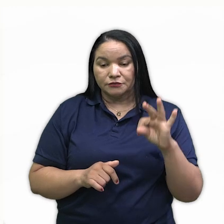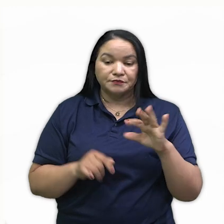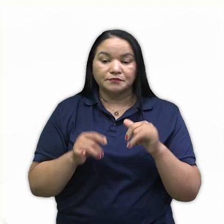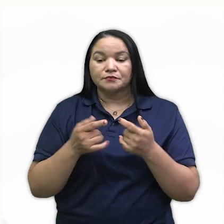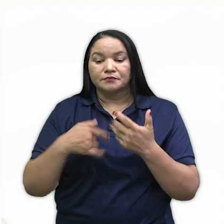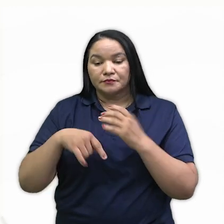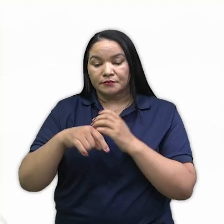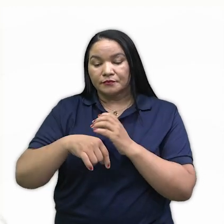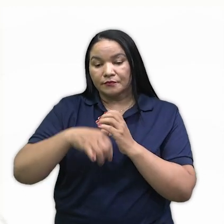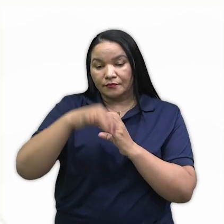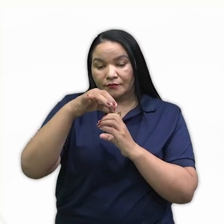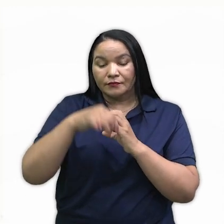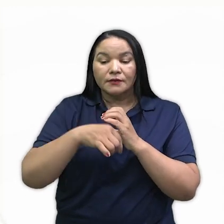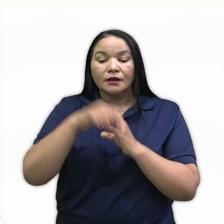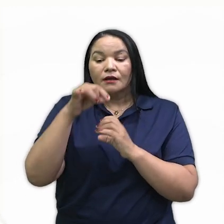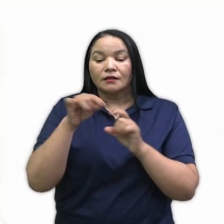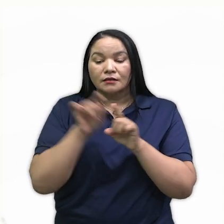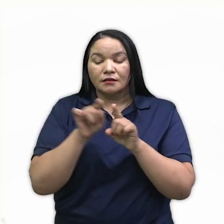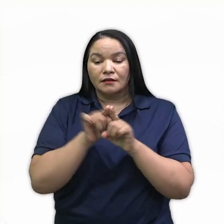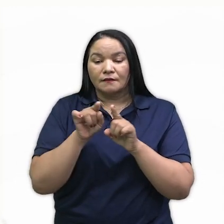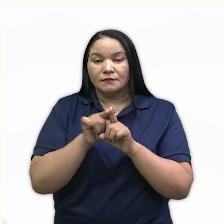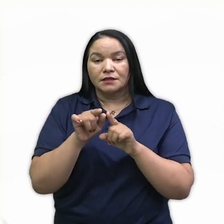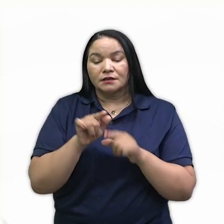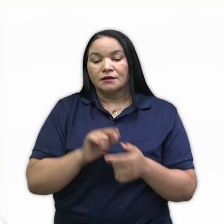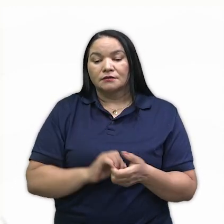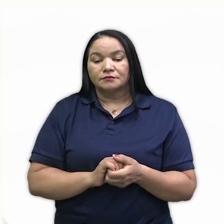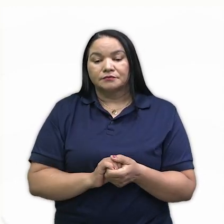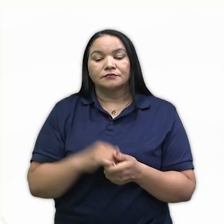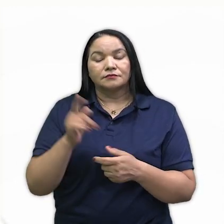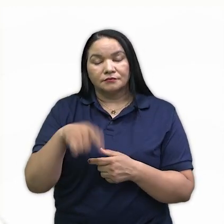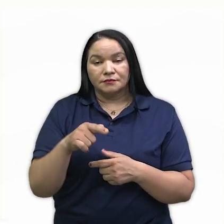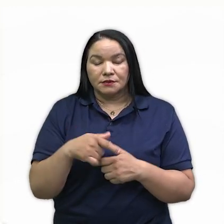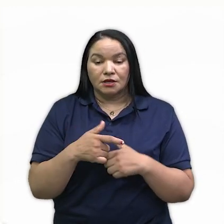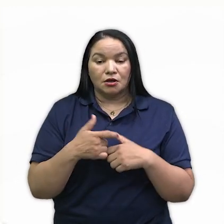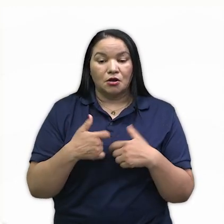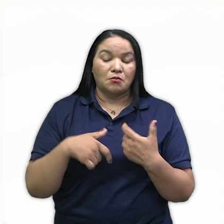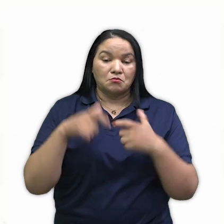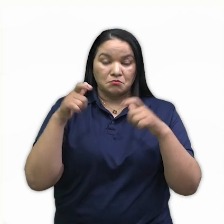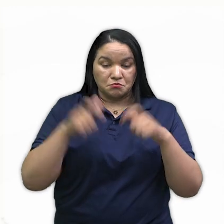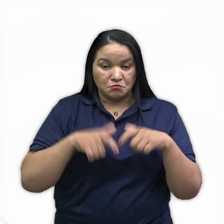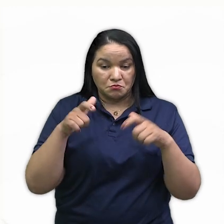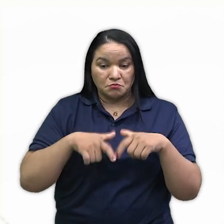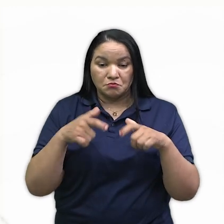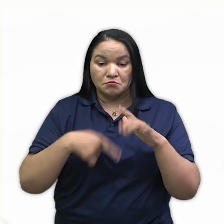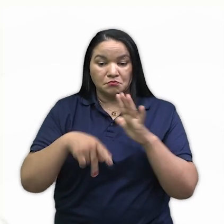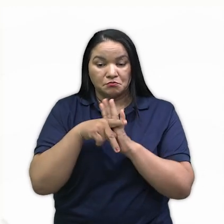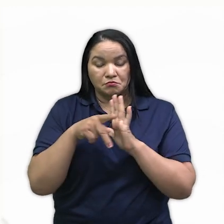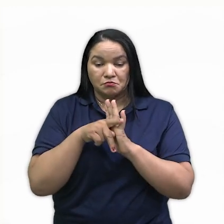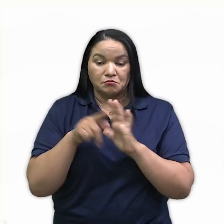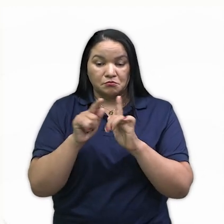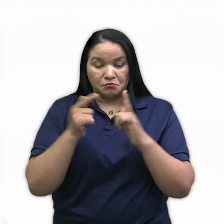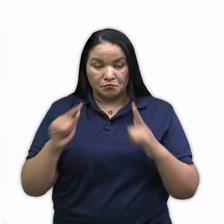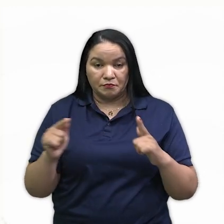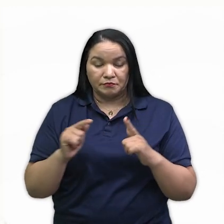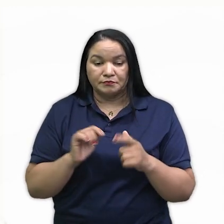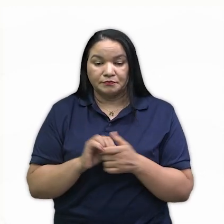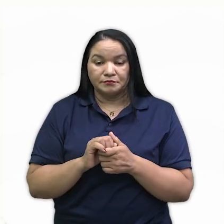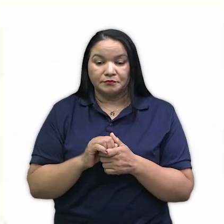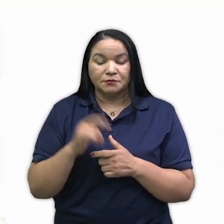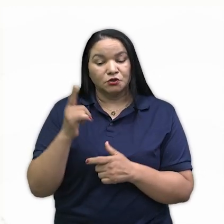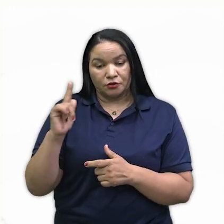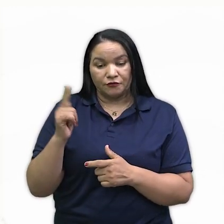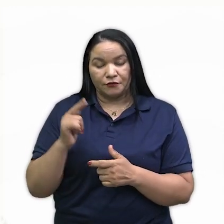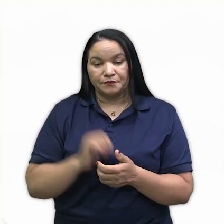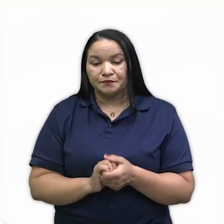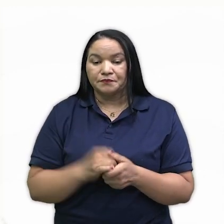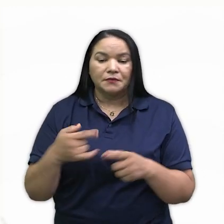de Greenwich. Então, basicamente, essa é a nossa posição geográfica. Bem, agora que a gente já